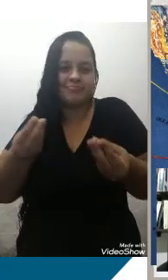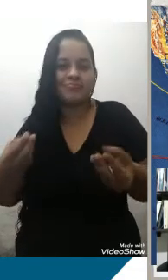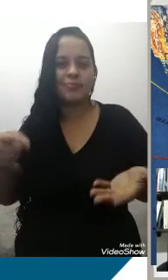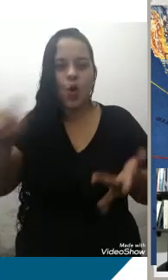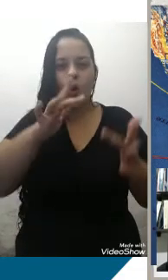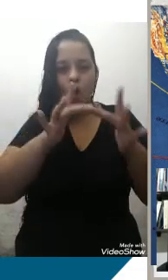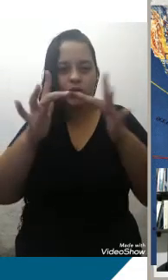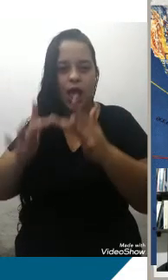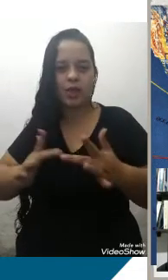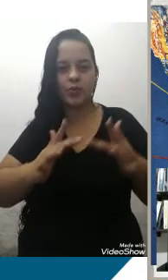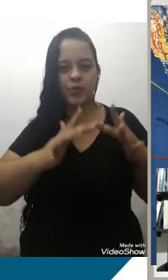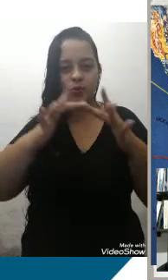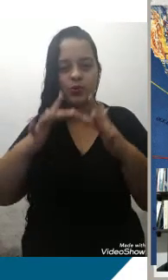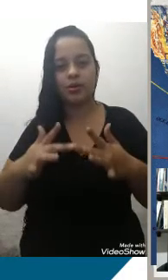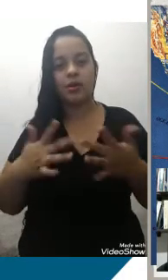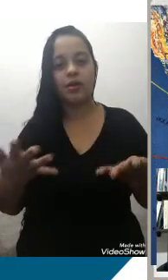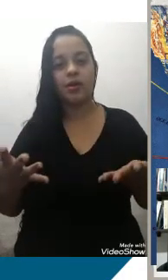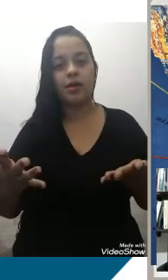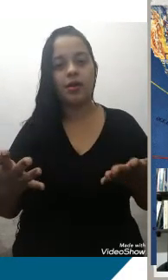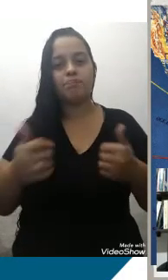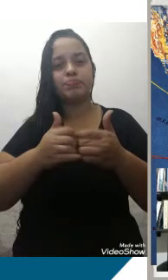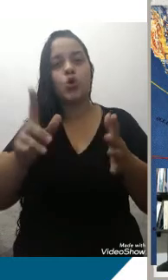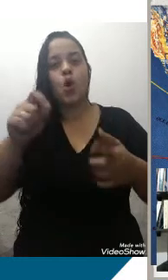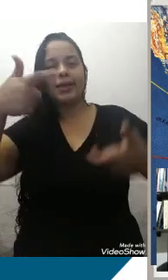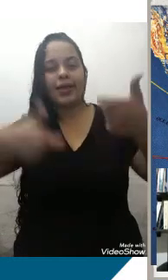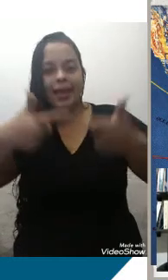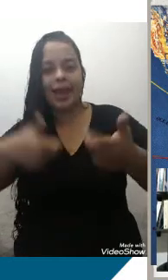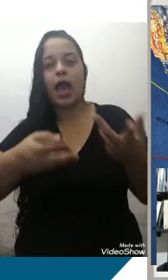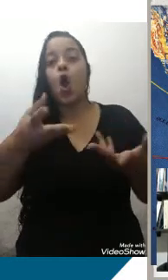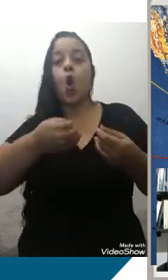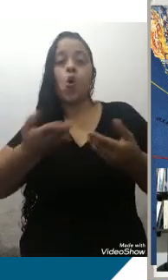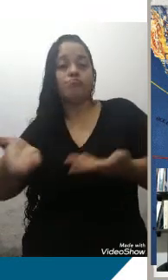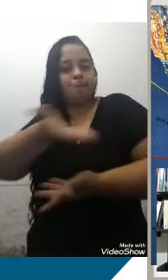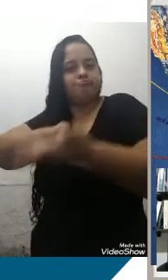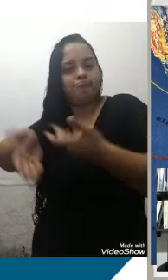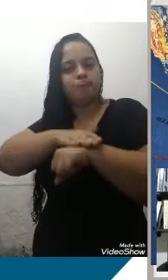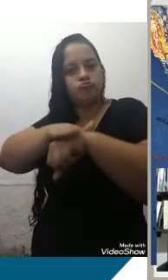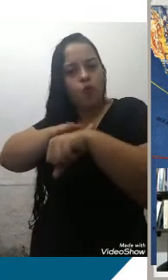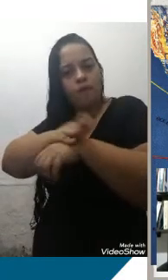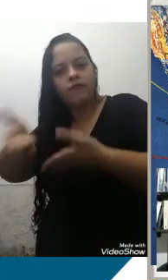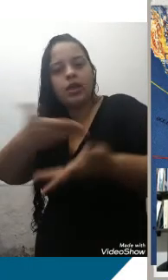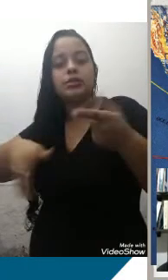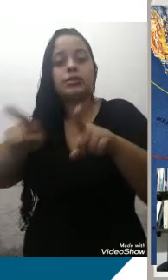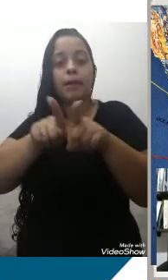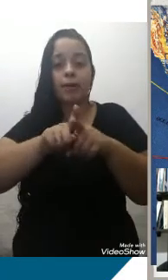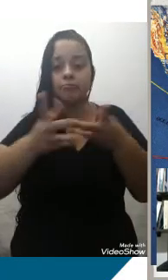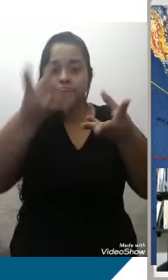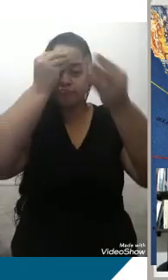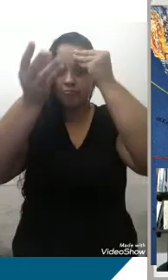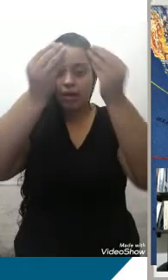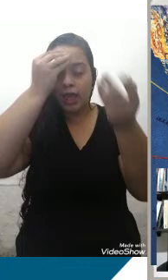desses contatos que se deram a partir de confrontos, de alianças, também de assimilações,